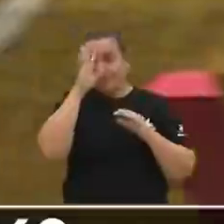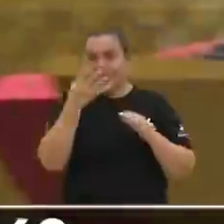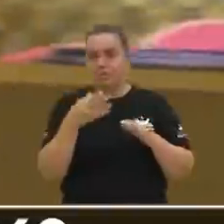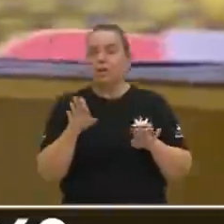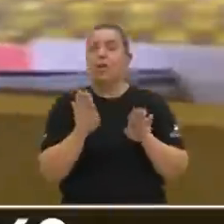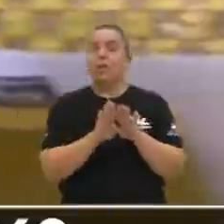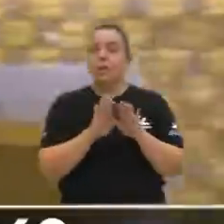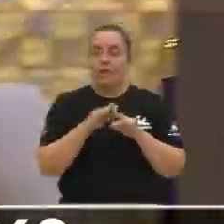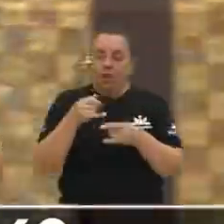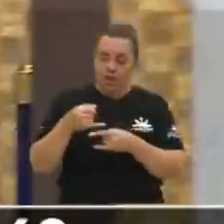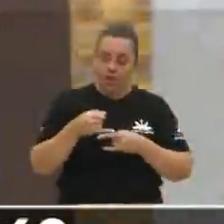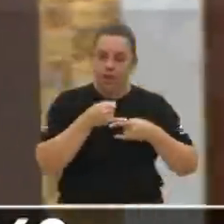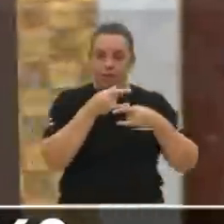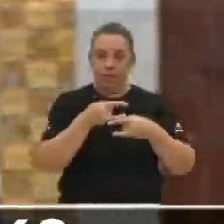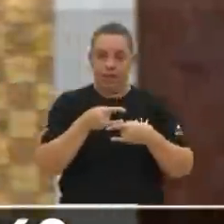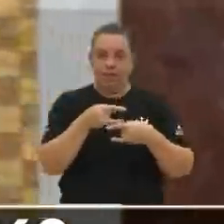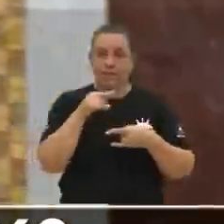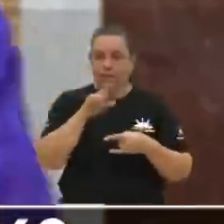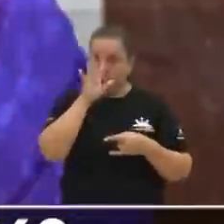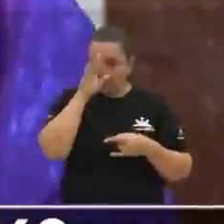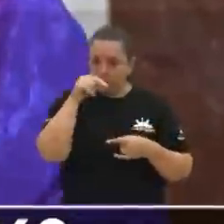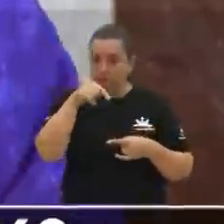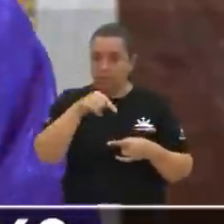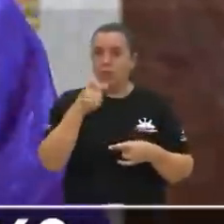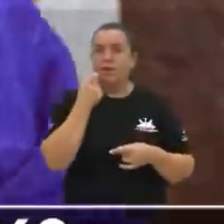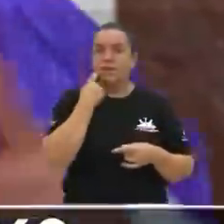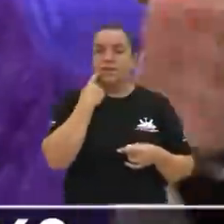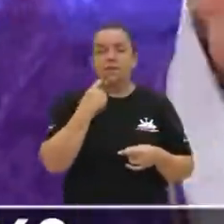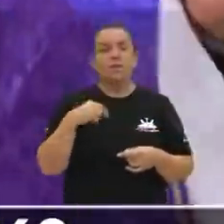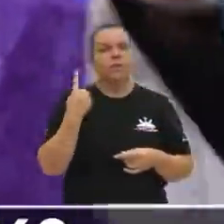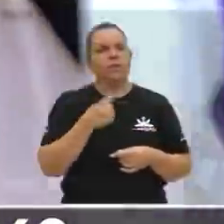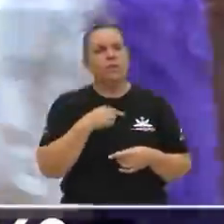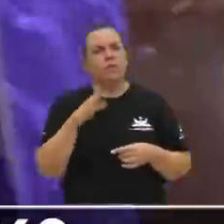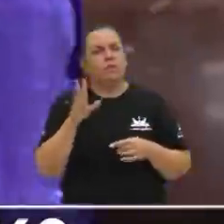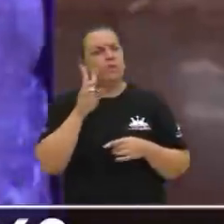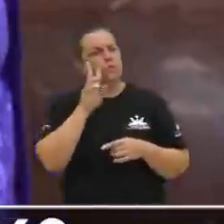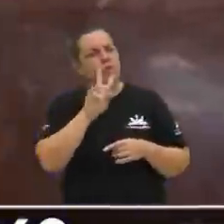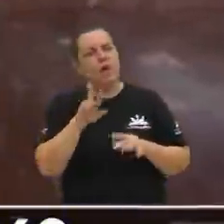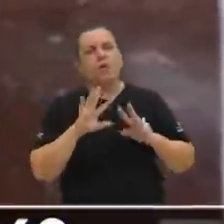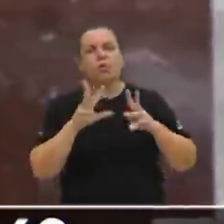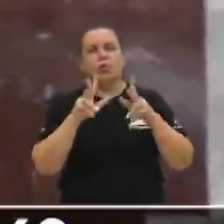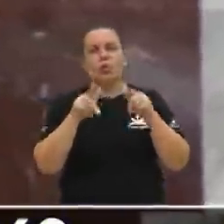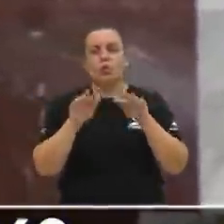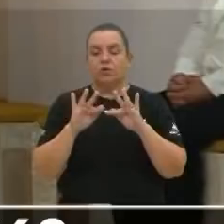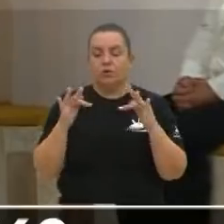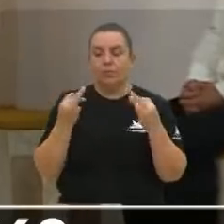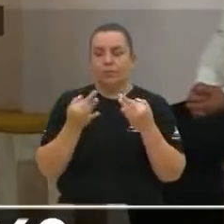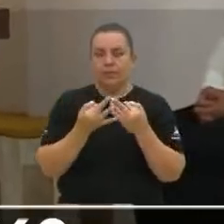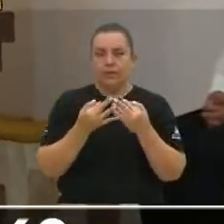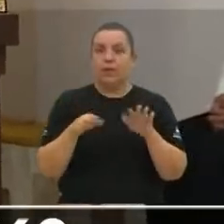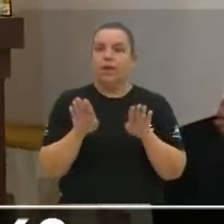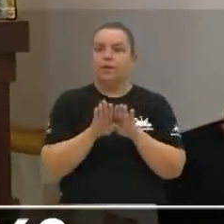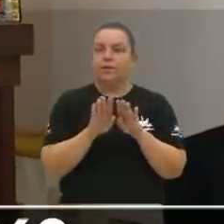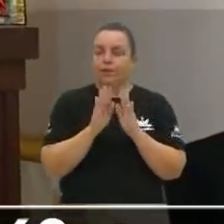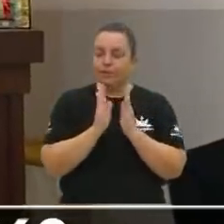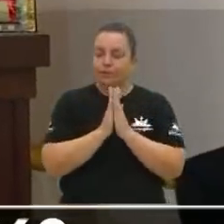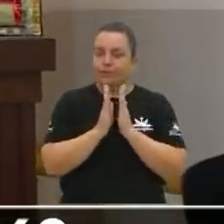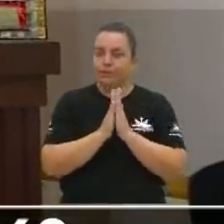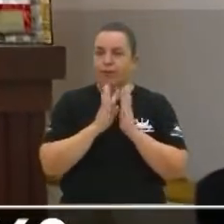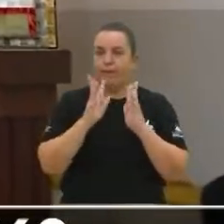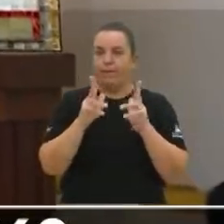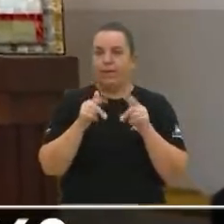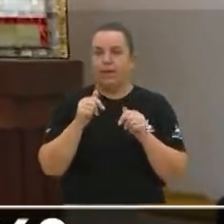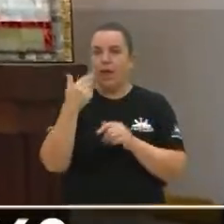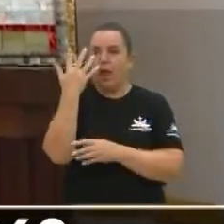Live que acontece na sexta-feira e onde vamos contemplar toda a família e também rezar